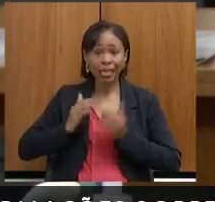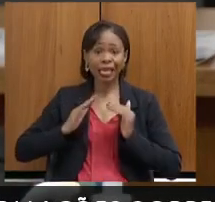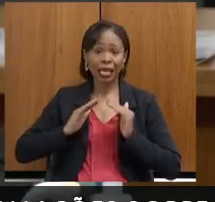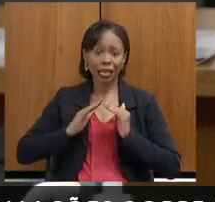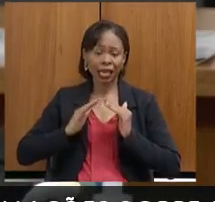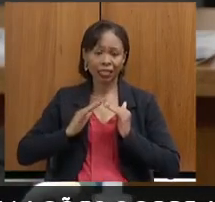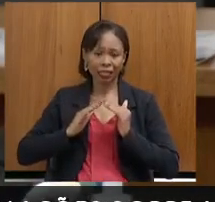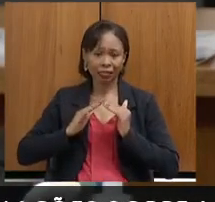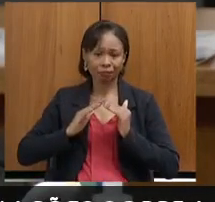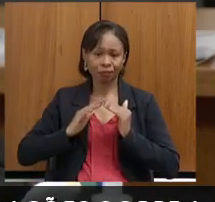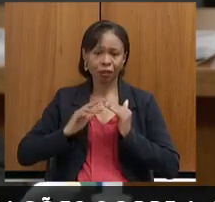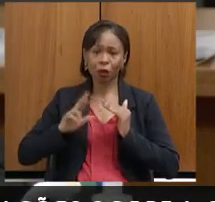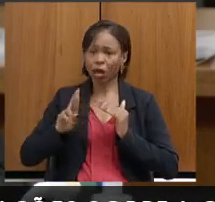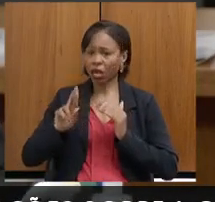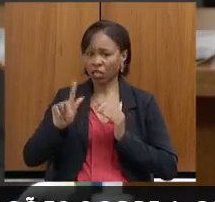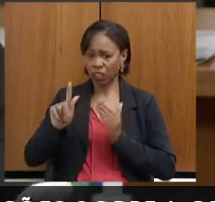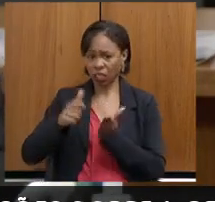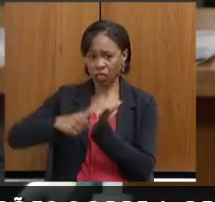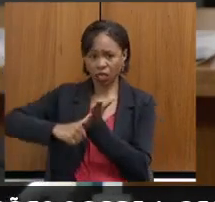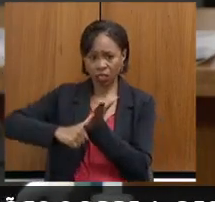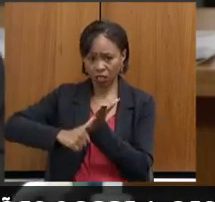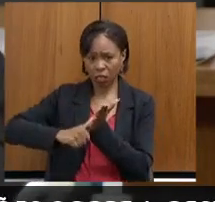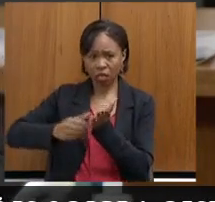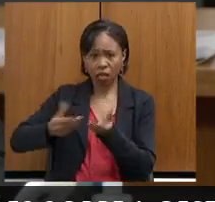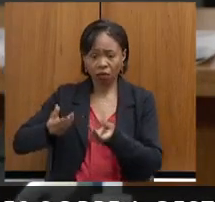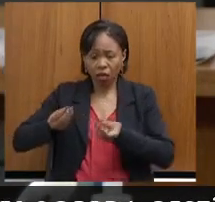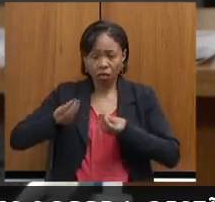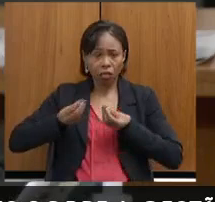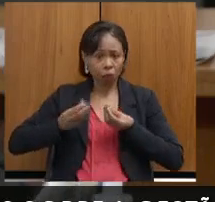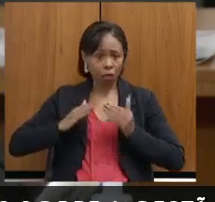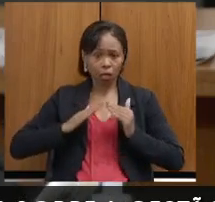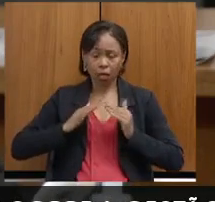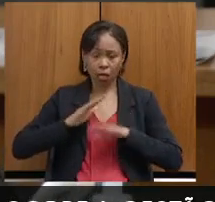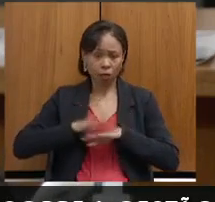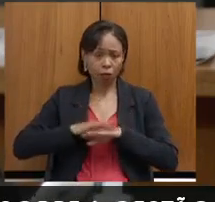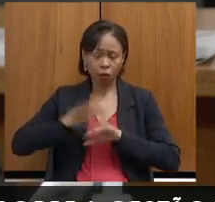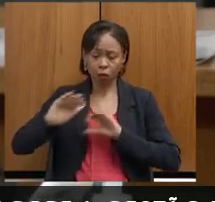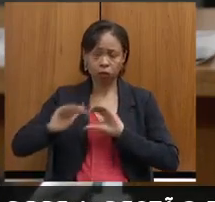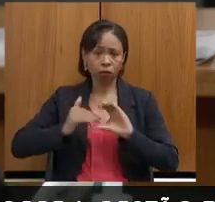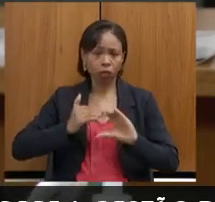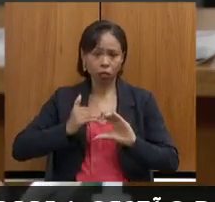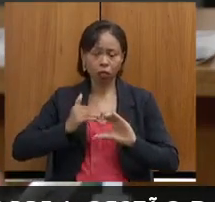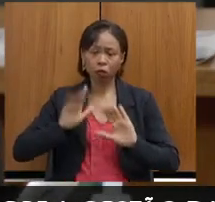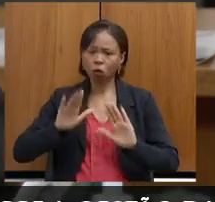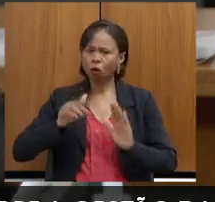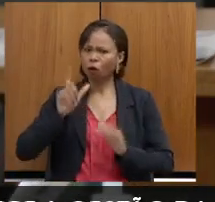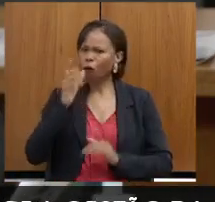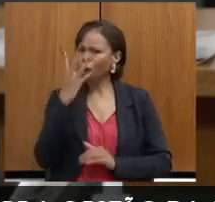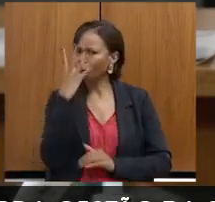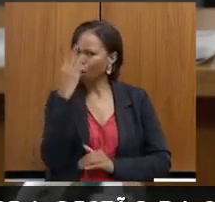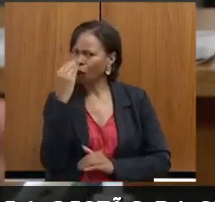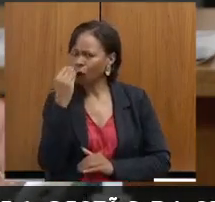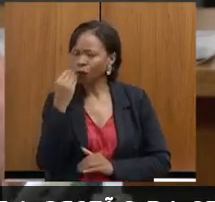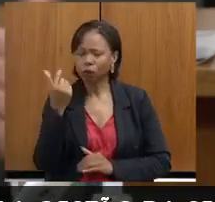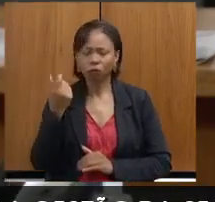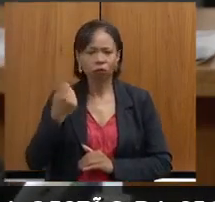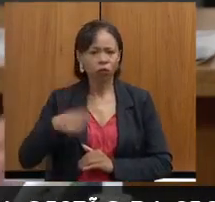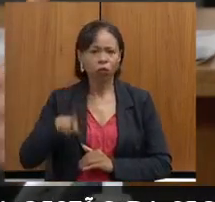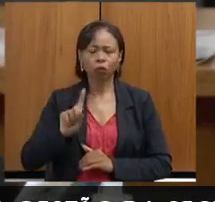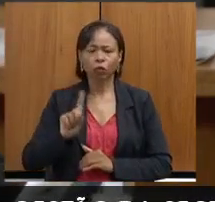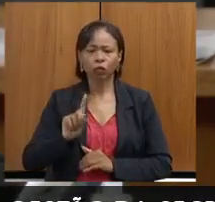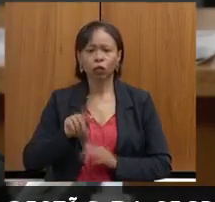sem precisar de fazer foto dela o próprio sistema compreenderá por exemplo novo